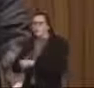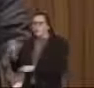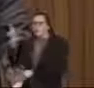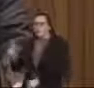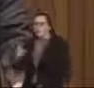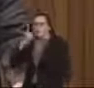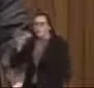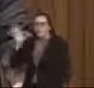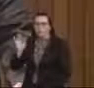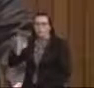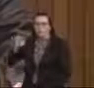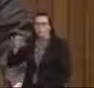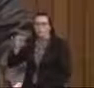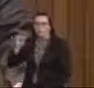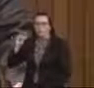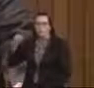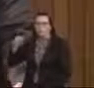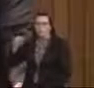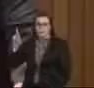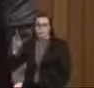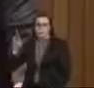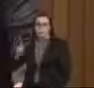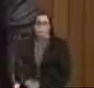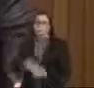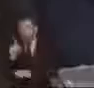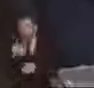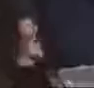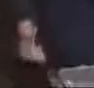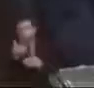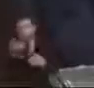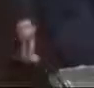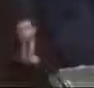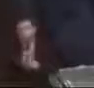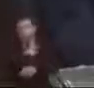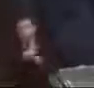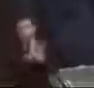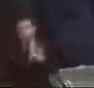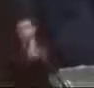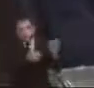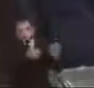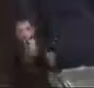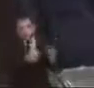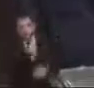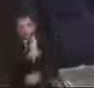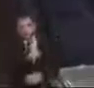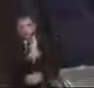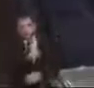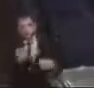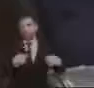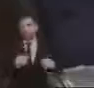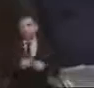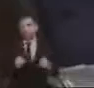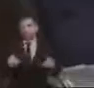com todas vocês, vossas excelências. Deputado Vinícius, mas essa tentativa de pré-julgamento,